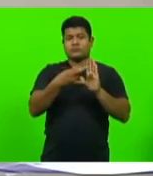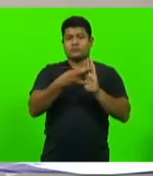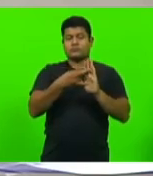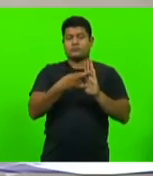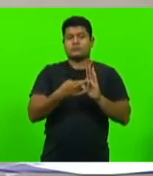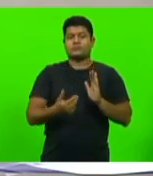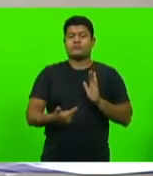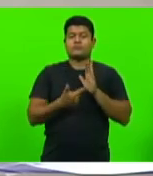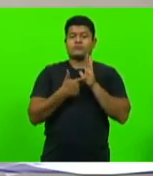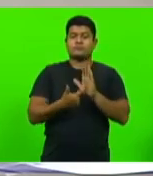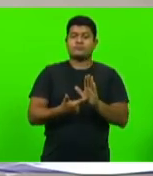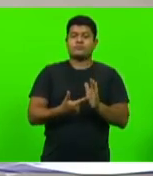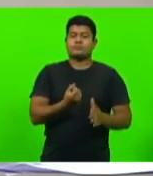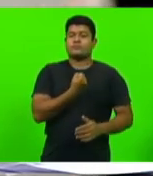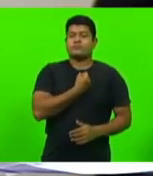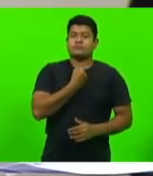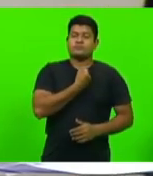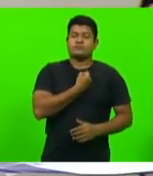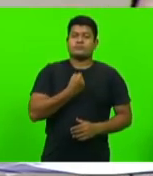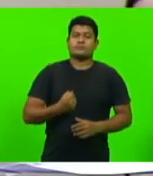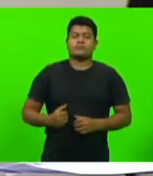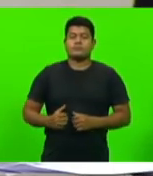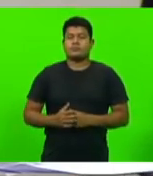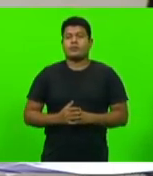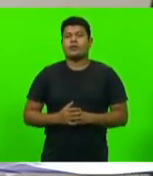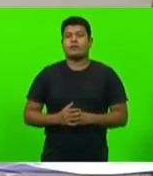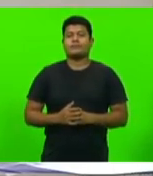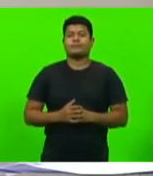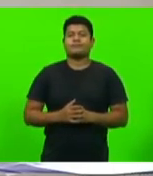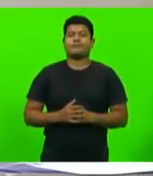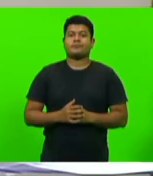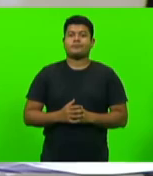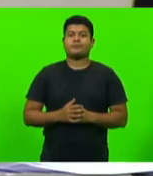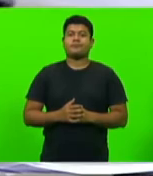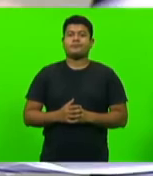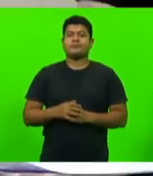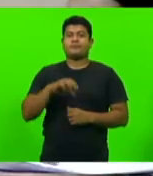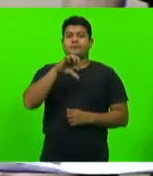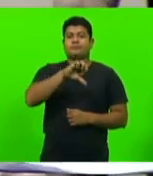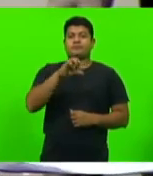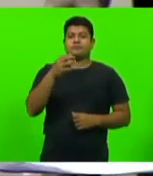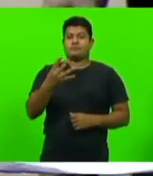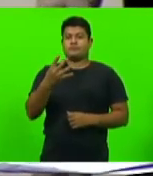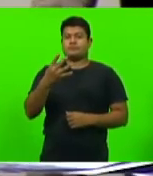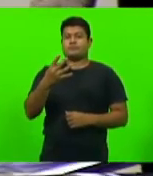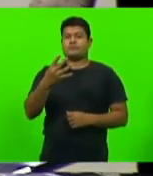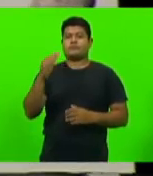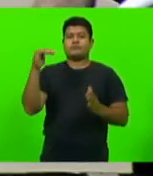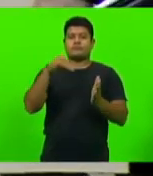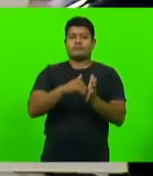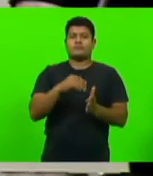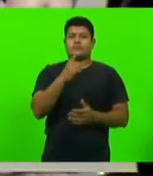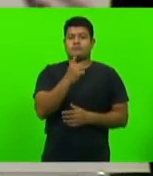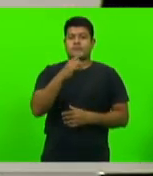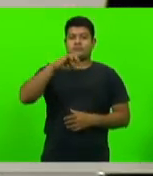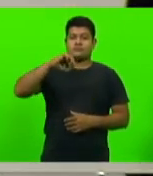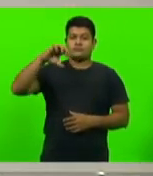as seguintes indicações. Indicações 94 a